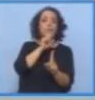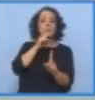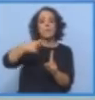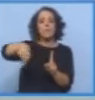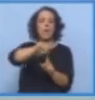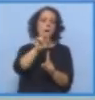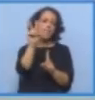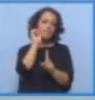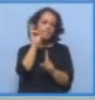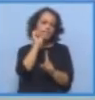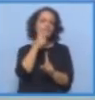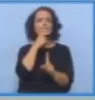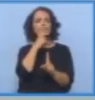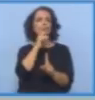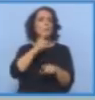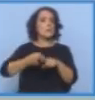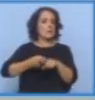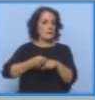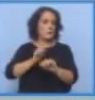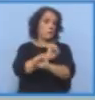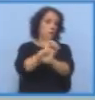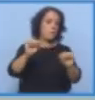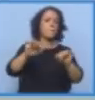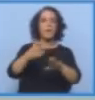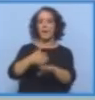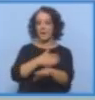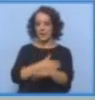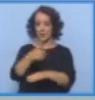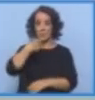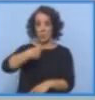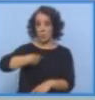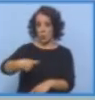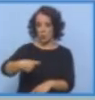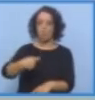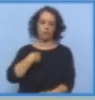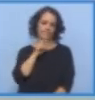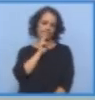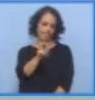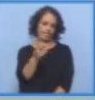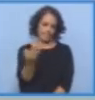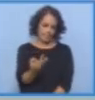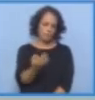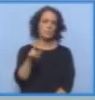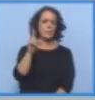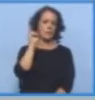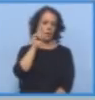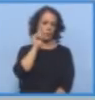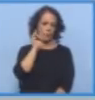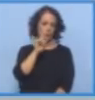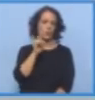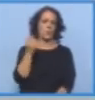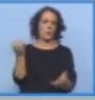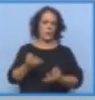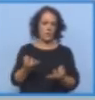nos escutam, mas gostava antes, começando por esta questão, dizer que eu acho que é muito importante